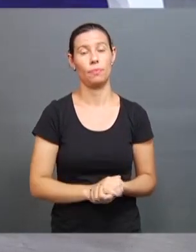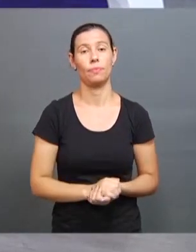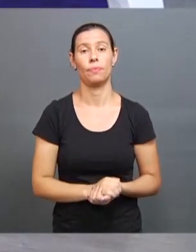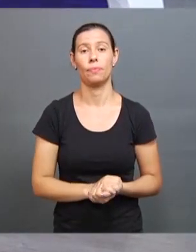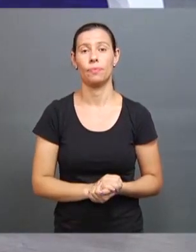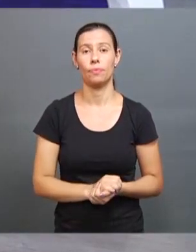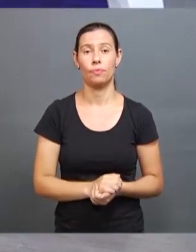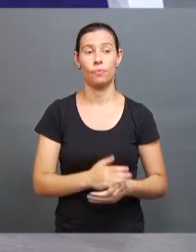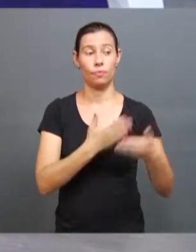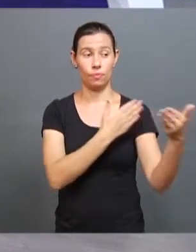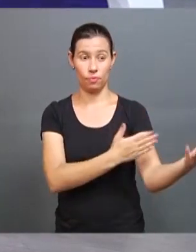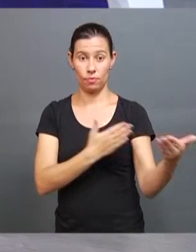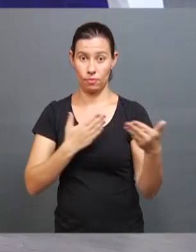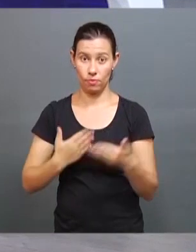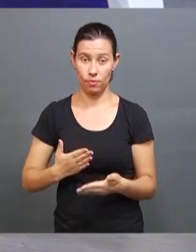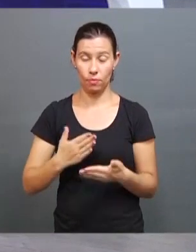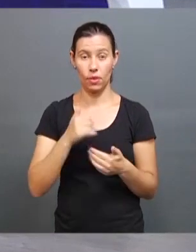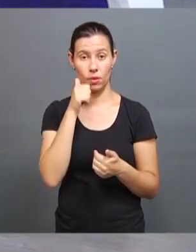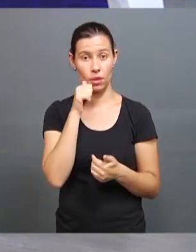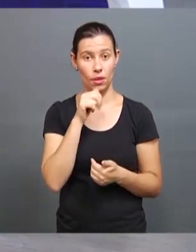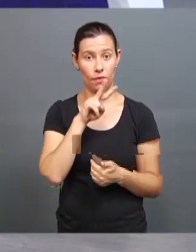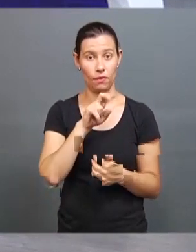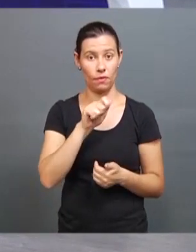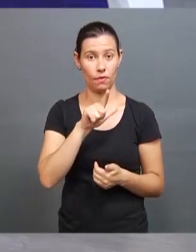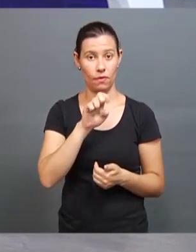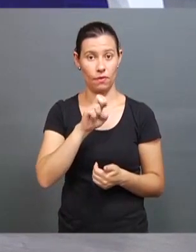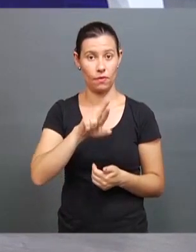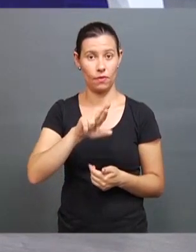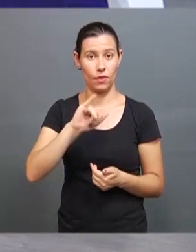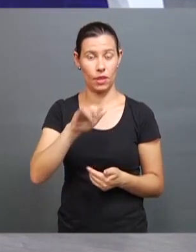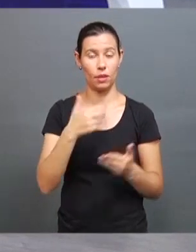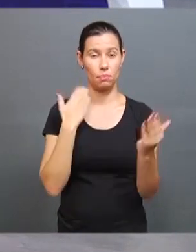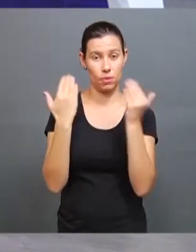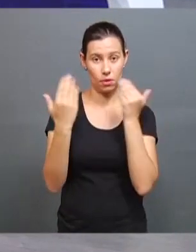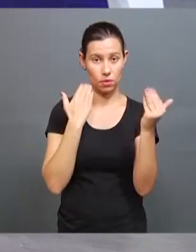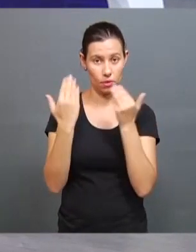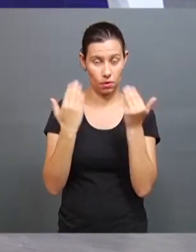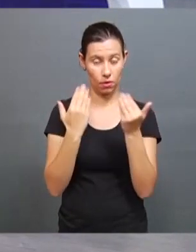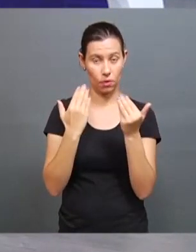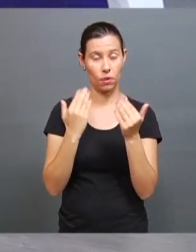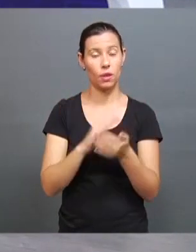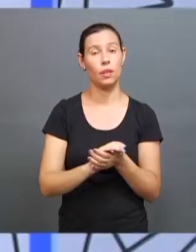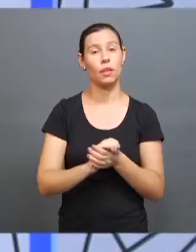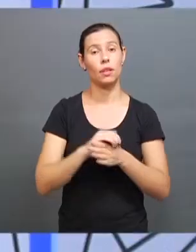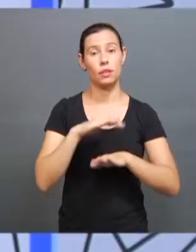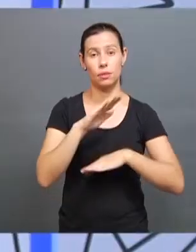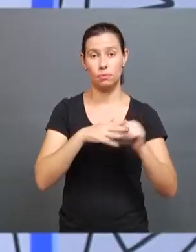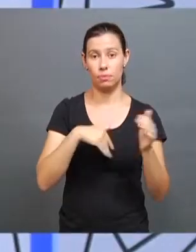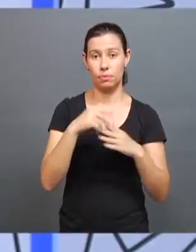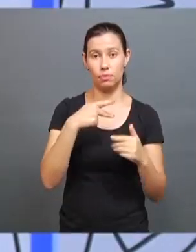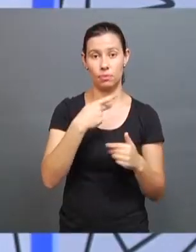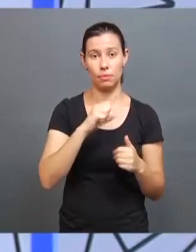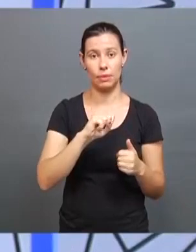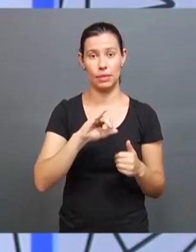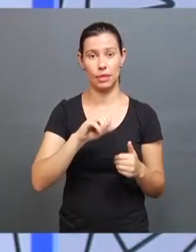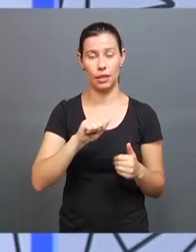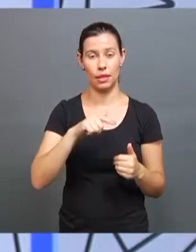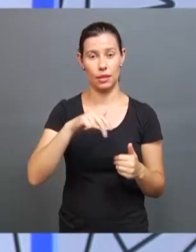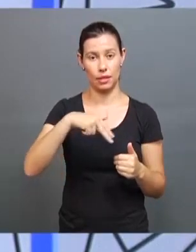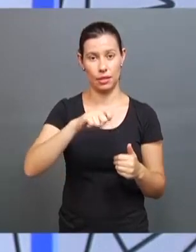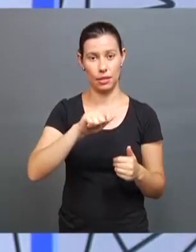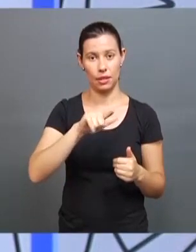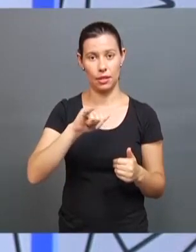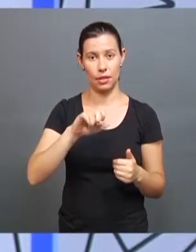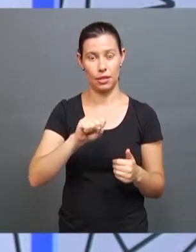Sobre o assunto, nós convidamos Valéria Ribeiro, que é psicóloga especialista em psicanálise infantil. Boa noite, Valéria. Obrigada pela presença. Boa noite, é um